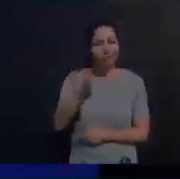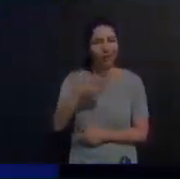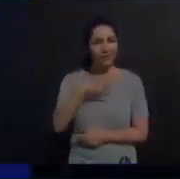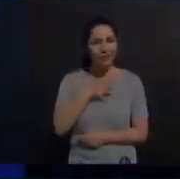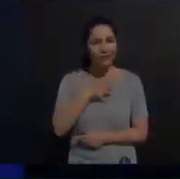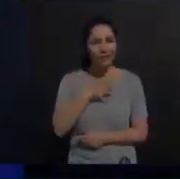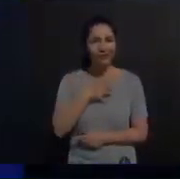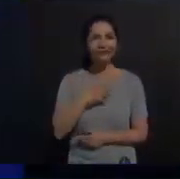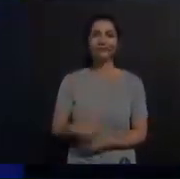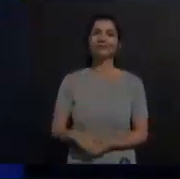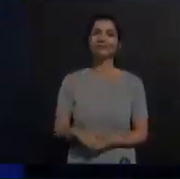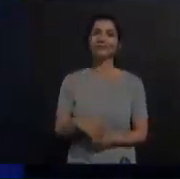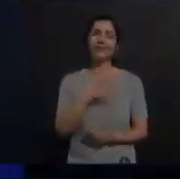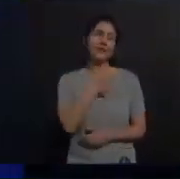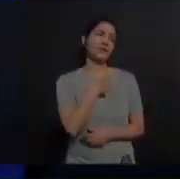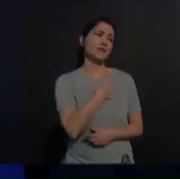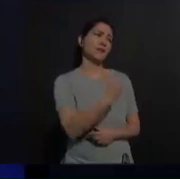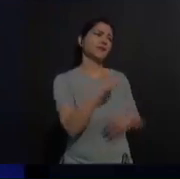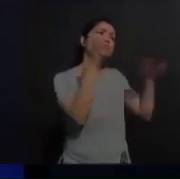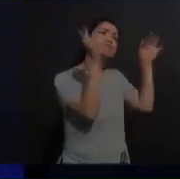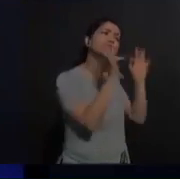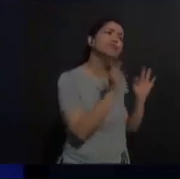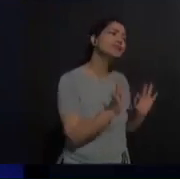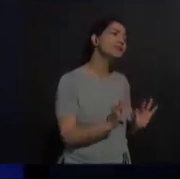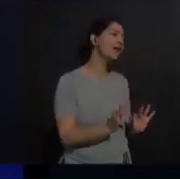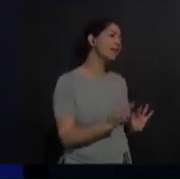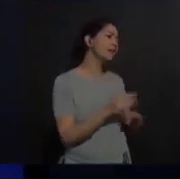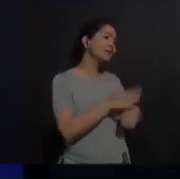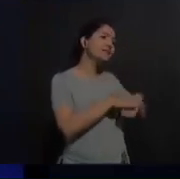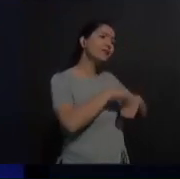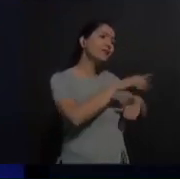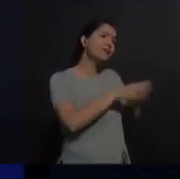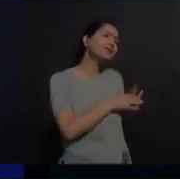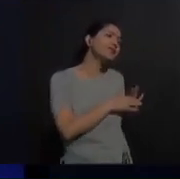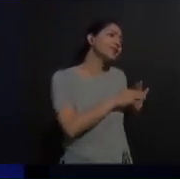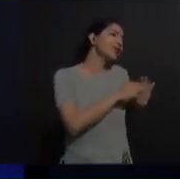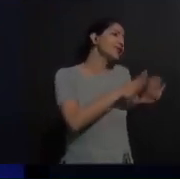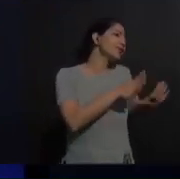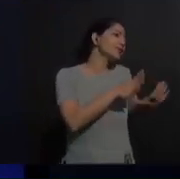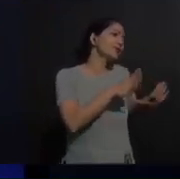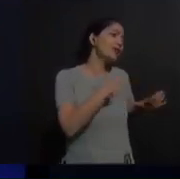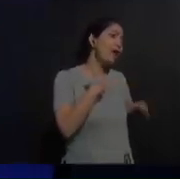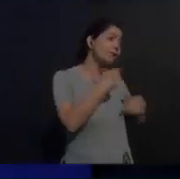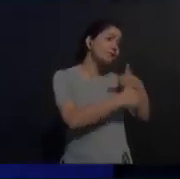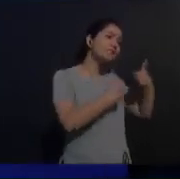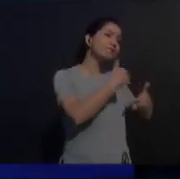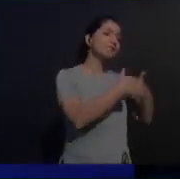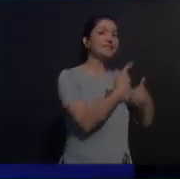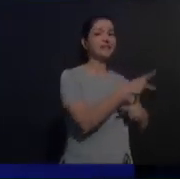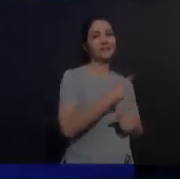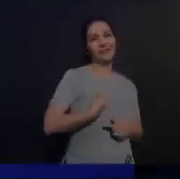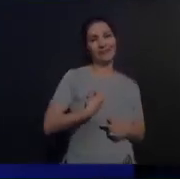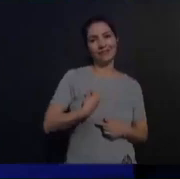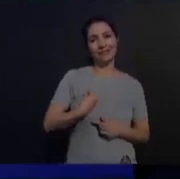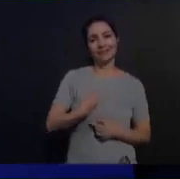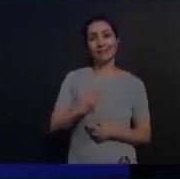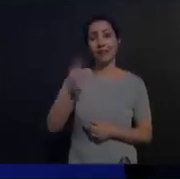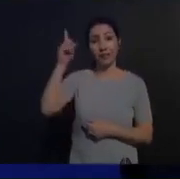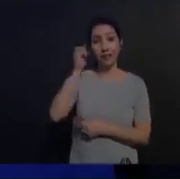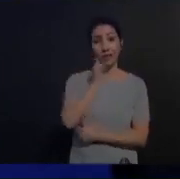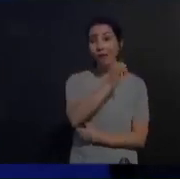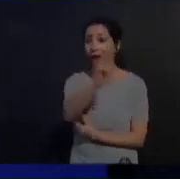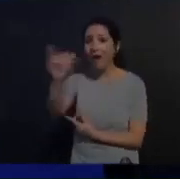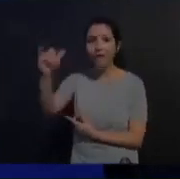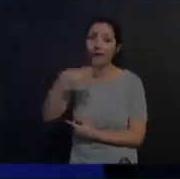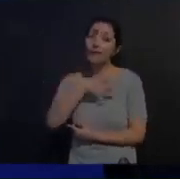Filha, eu estou tão feliz com o que você tem deixado eu fazer na sua vida. Filho, eu estou